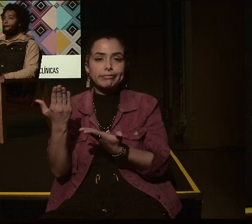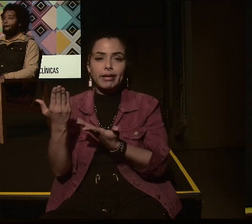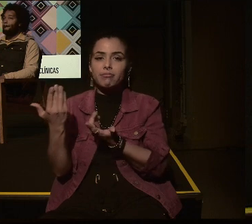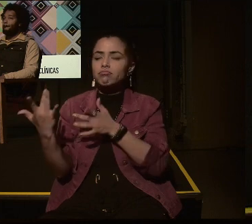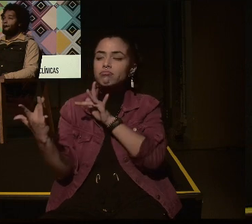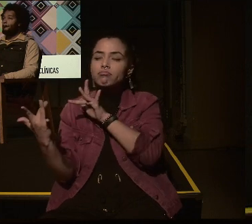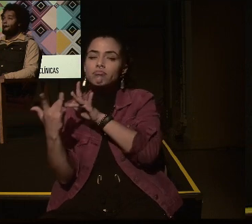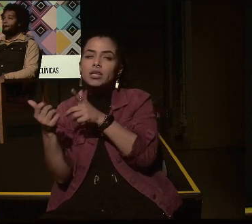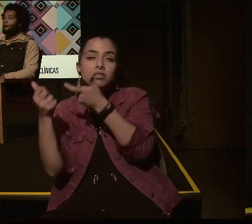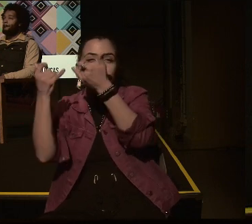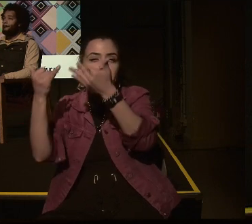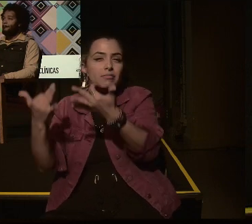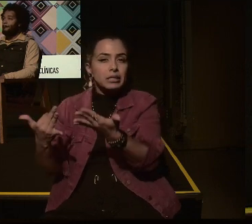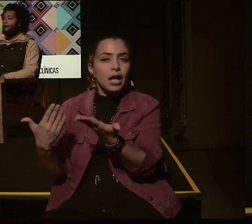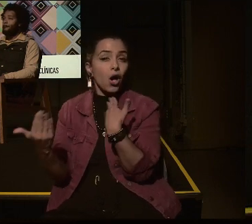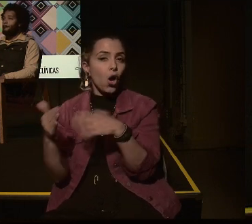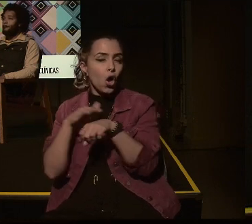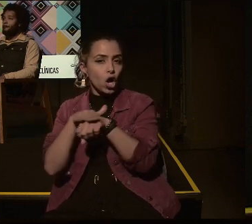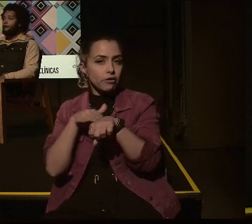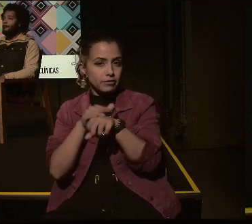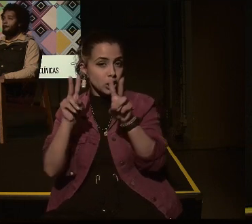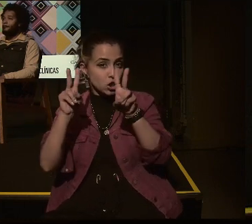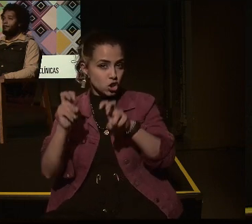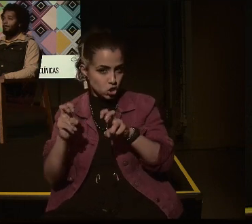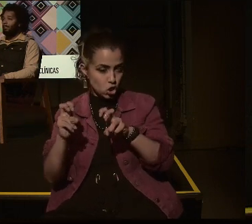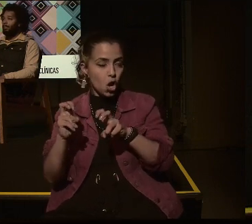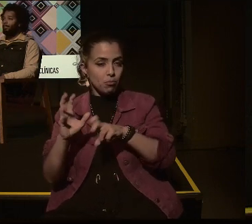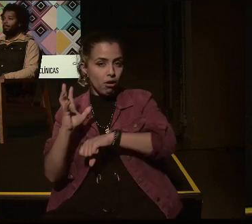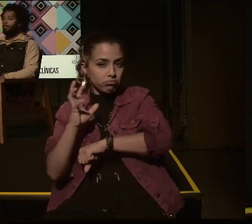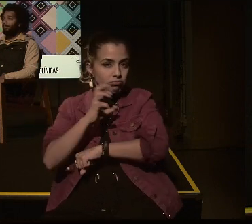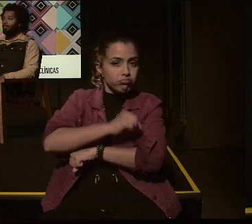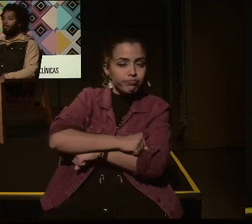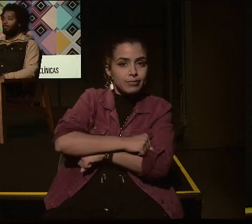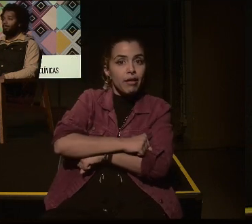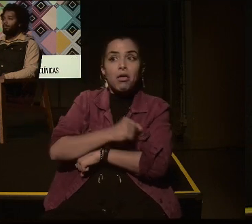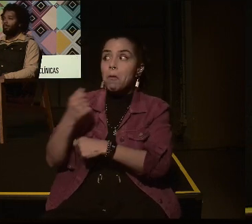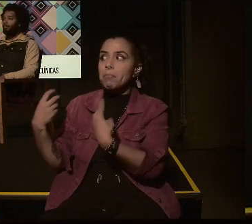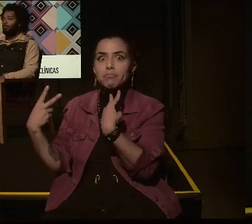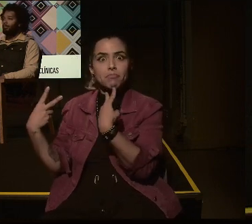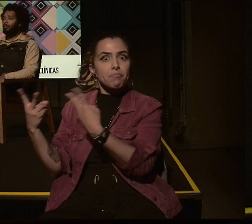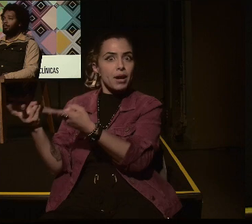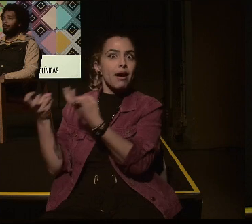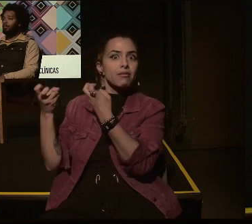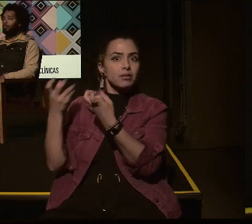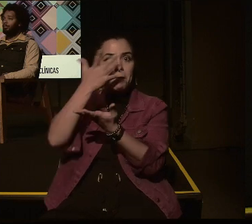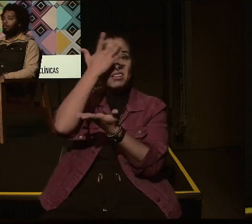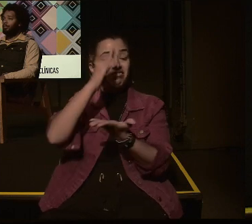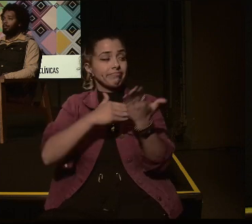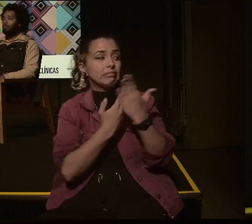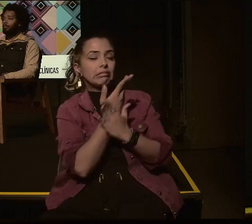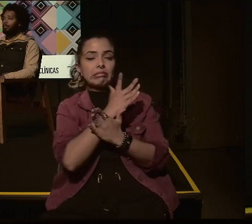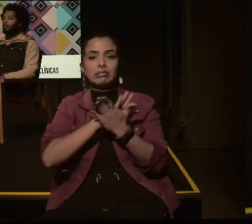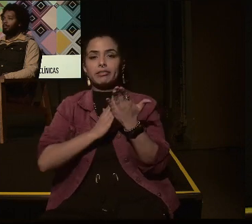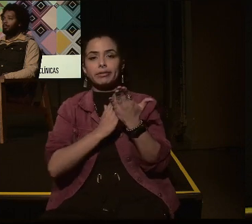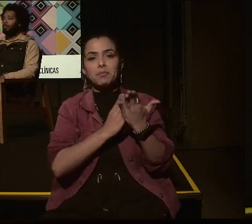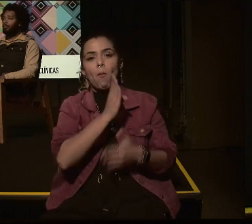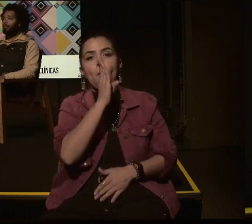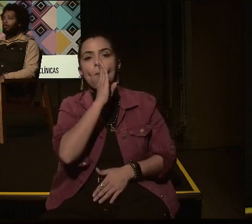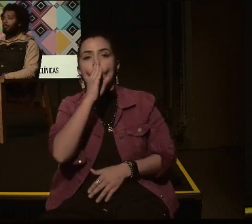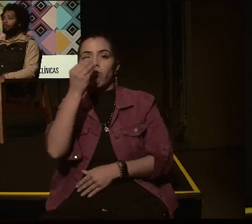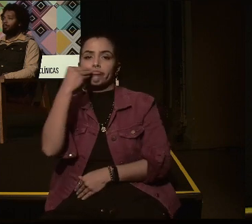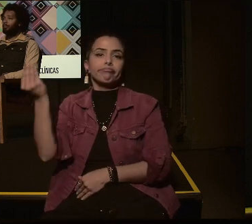do aquilombamento, isso gera um incômodo a ponto de eu ser silenciada, né? Então, como é que eu,